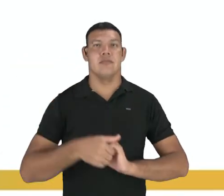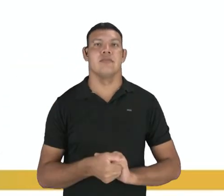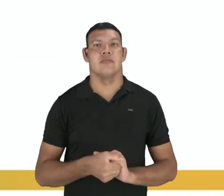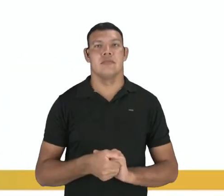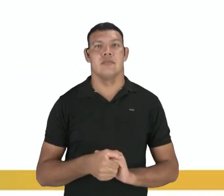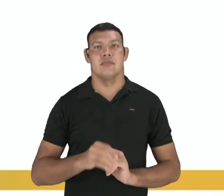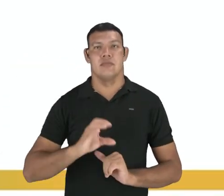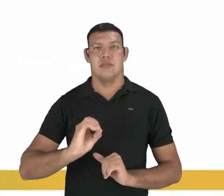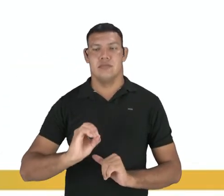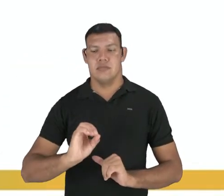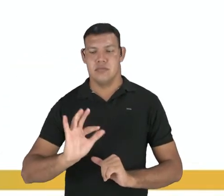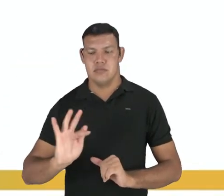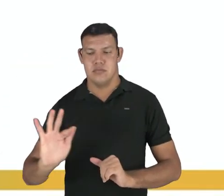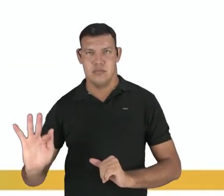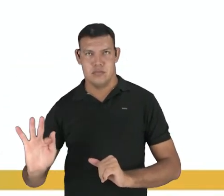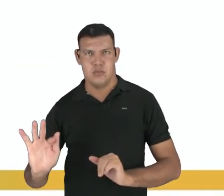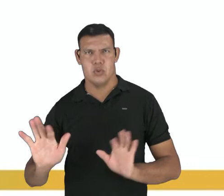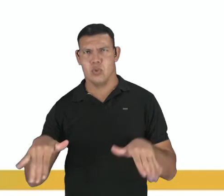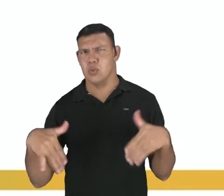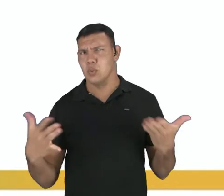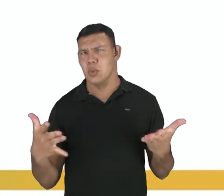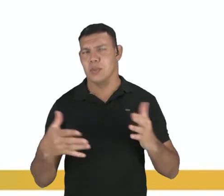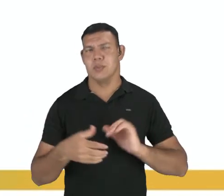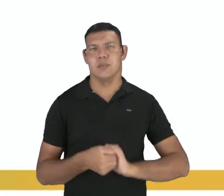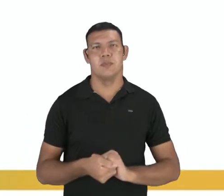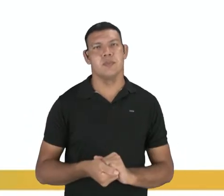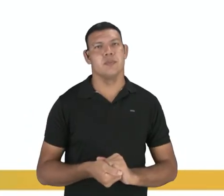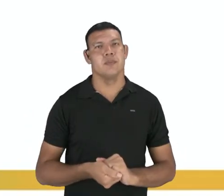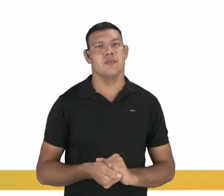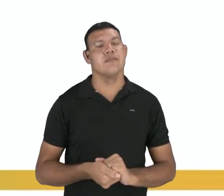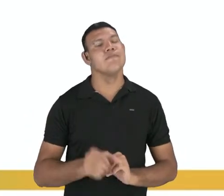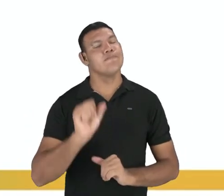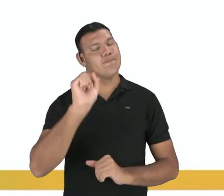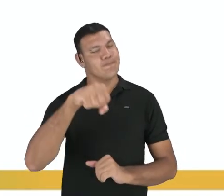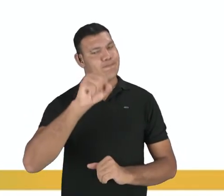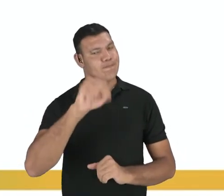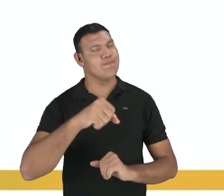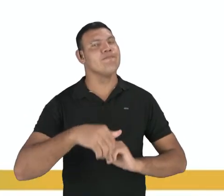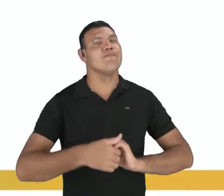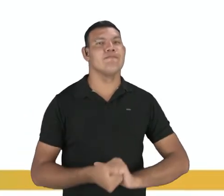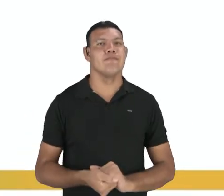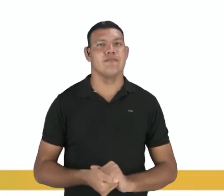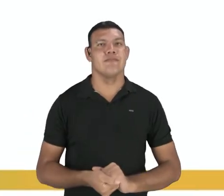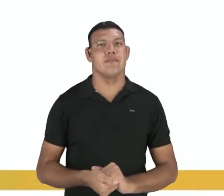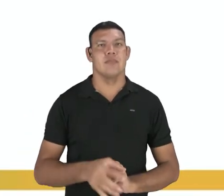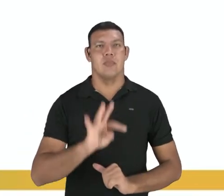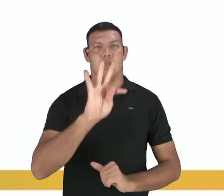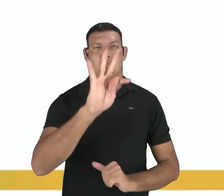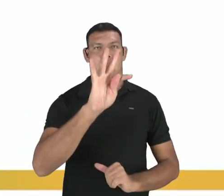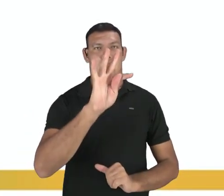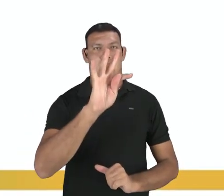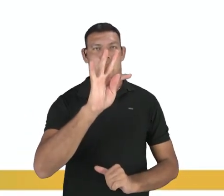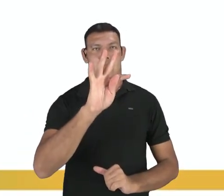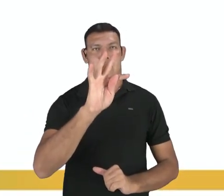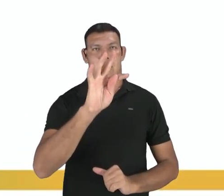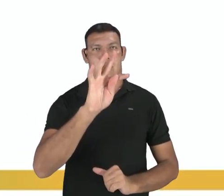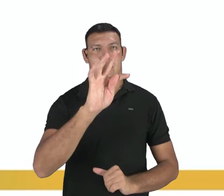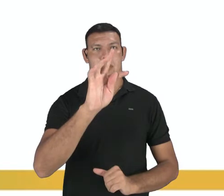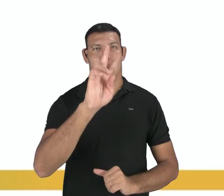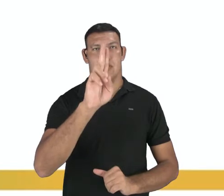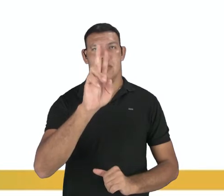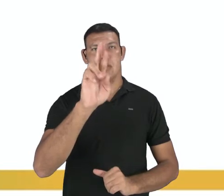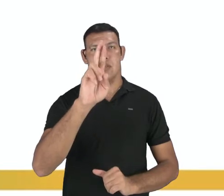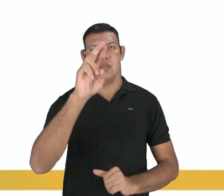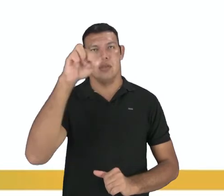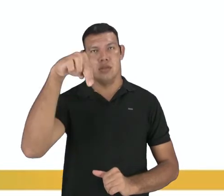No. É com turn off? Sim, gente. Turn off,